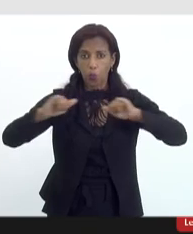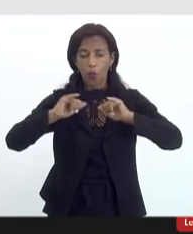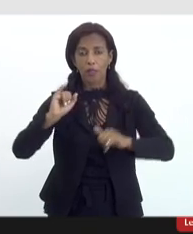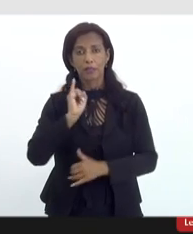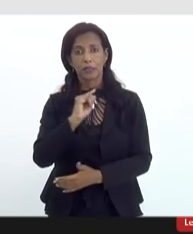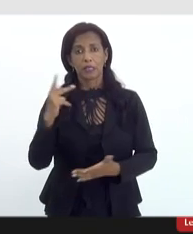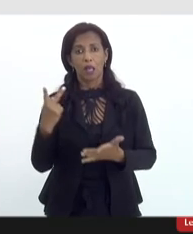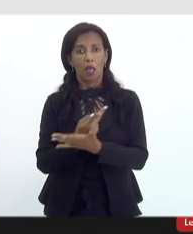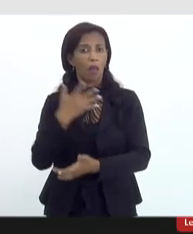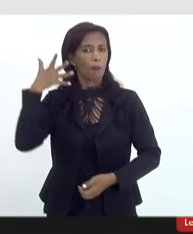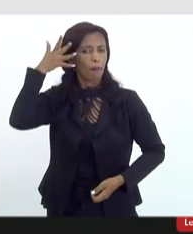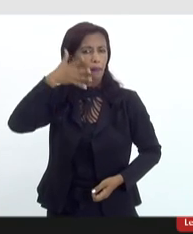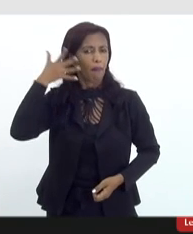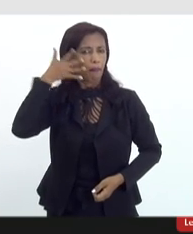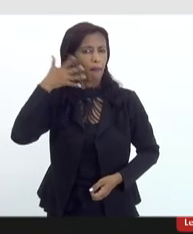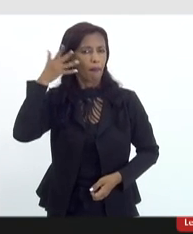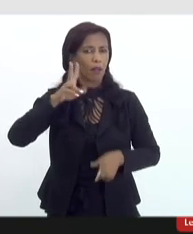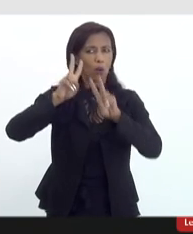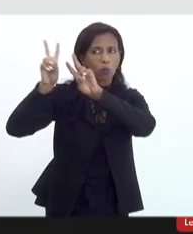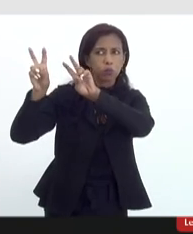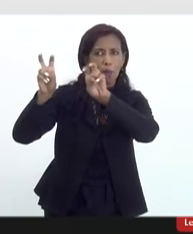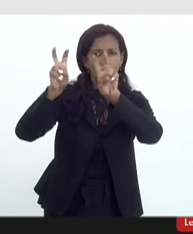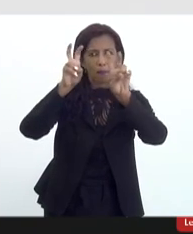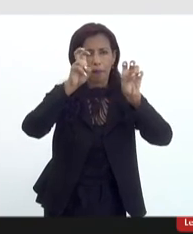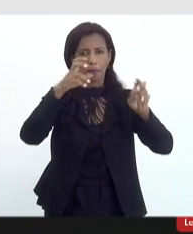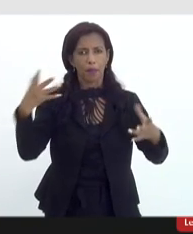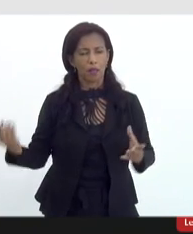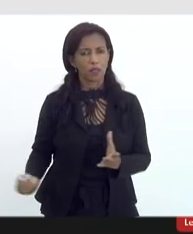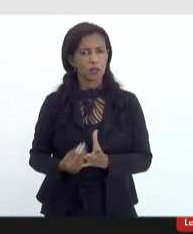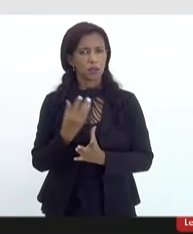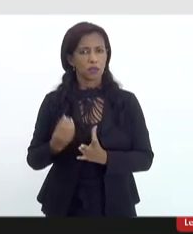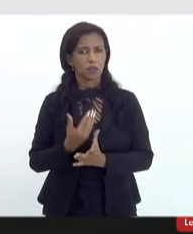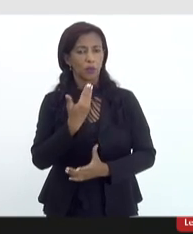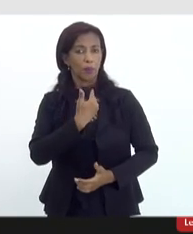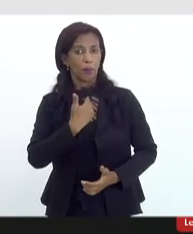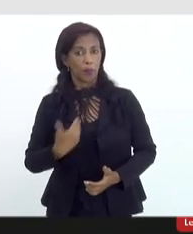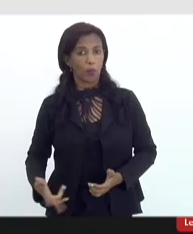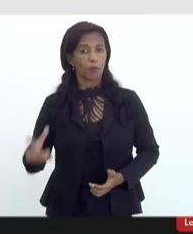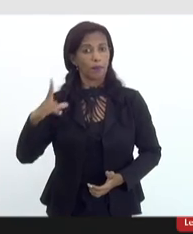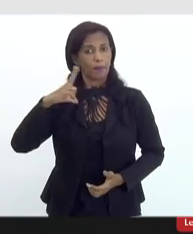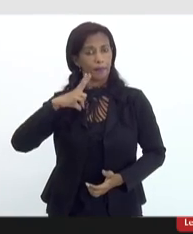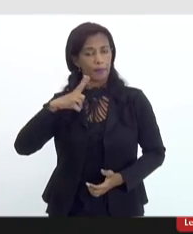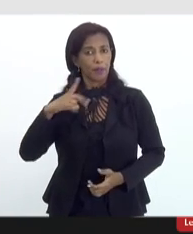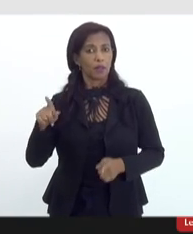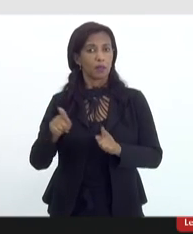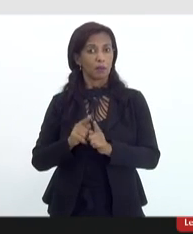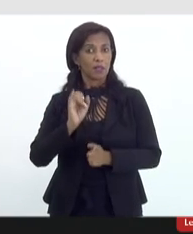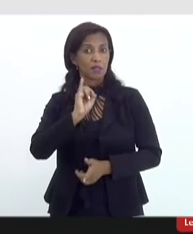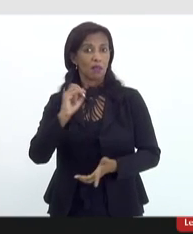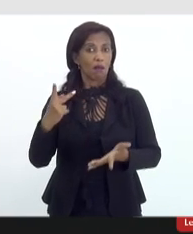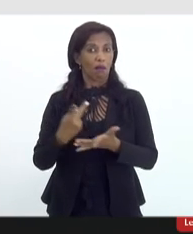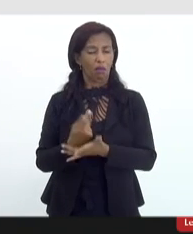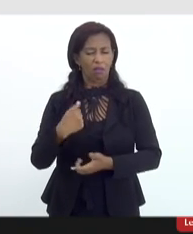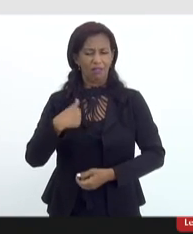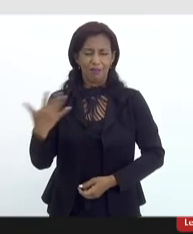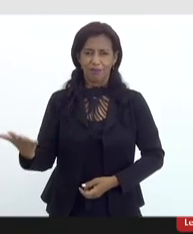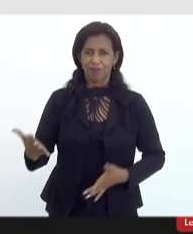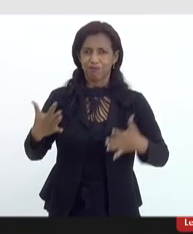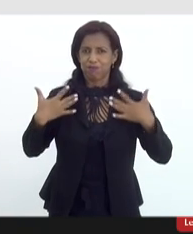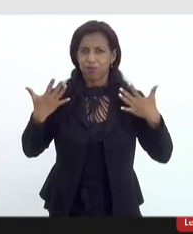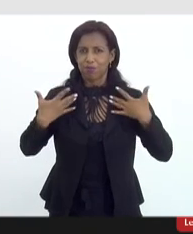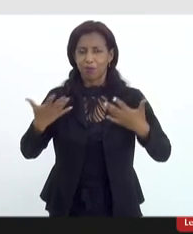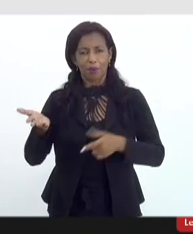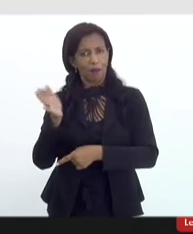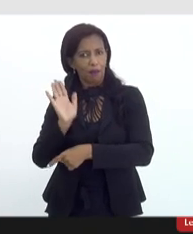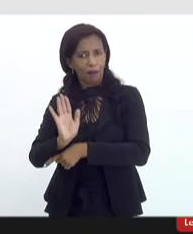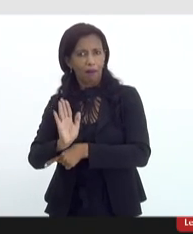casos, seminários, campanhas, né? Uma iniciativa público-privada da qual, se for o caso, eu vou ter a maior alegria em